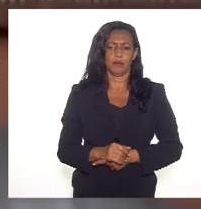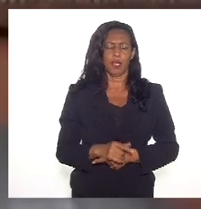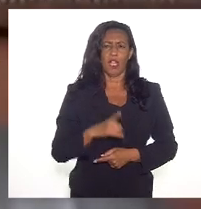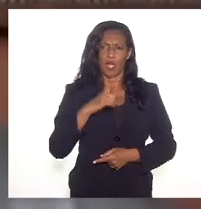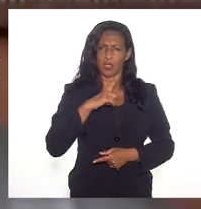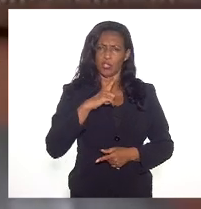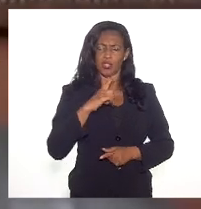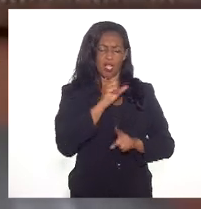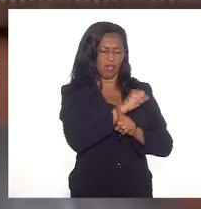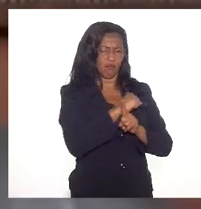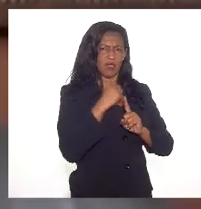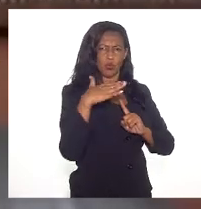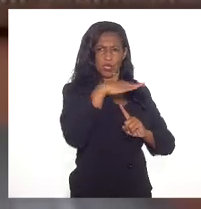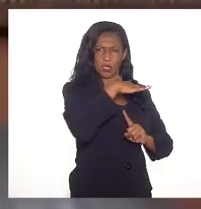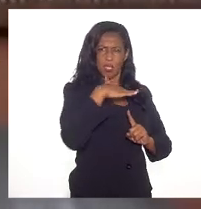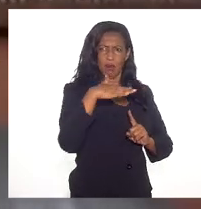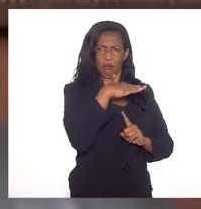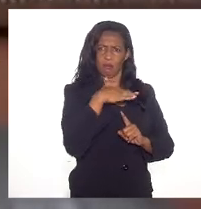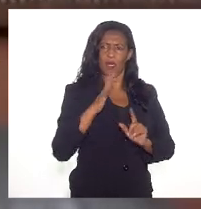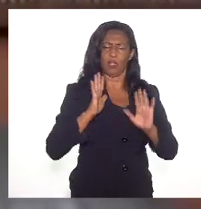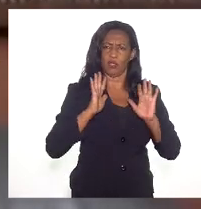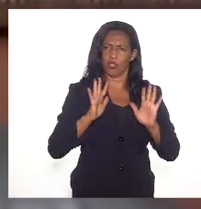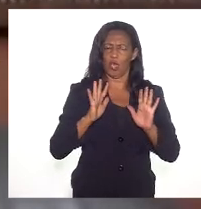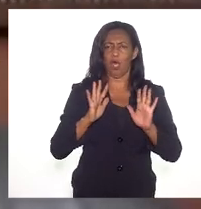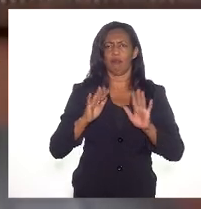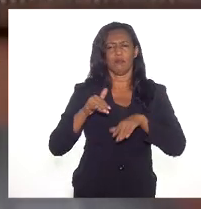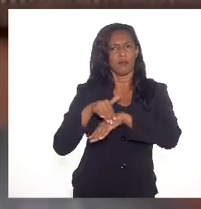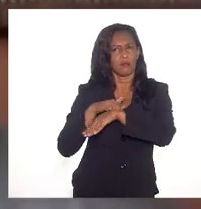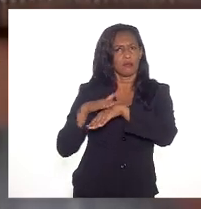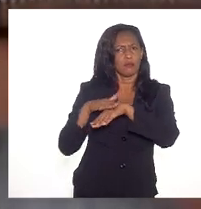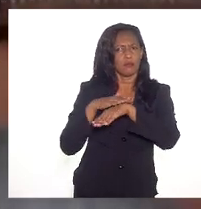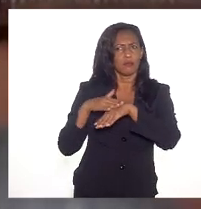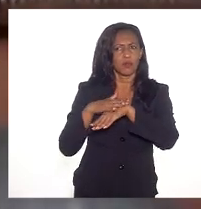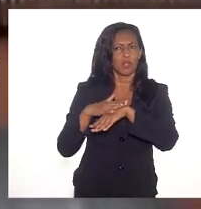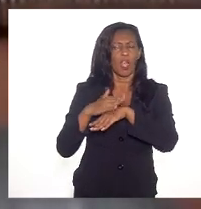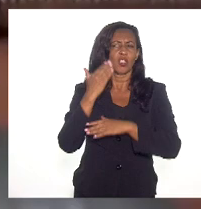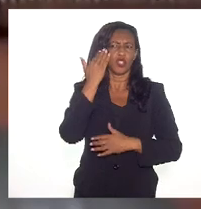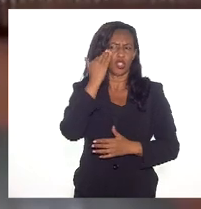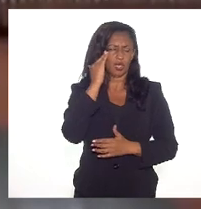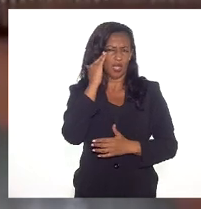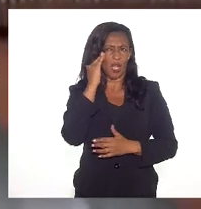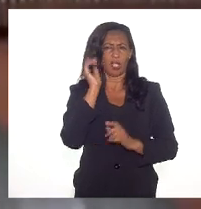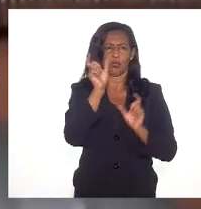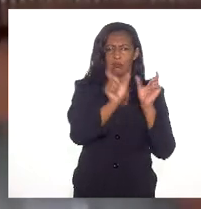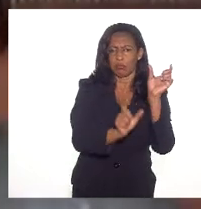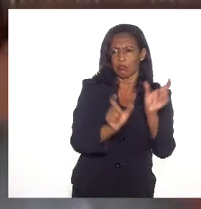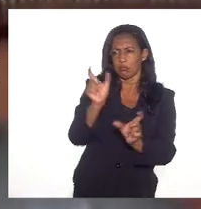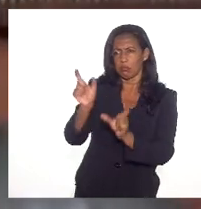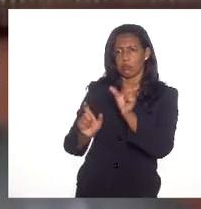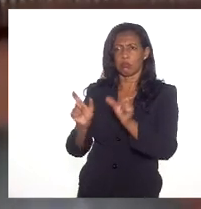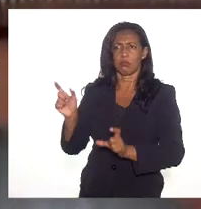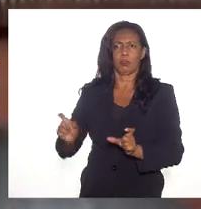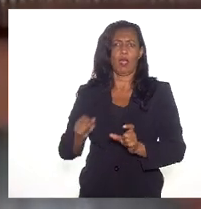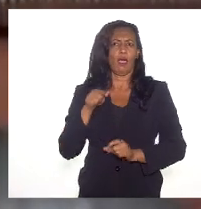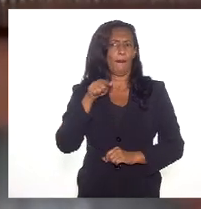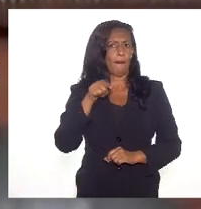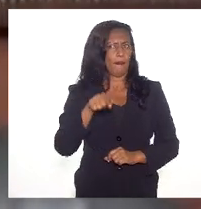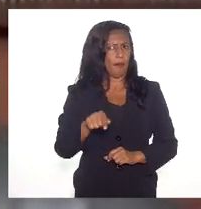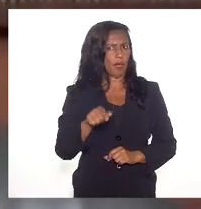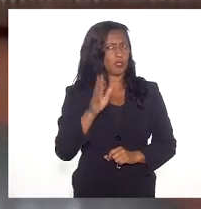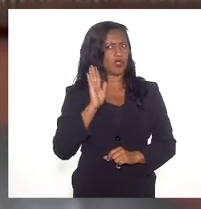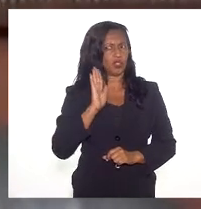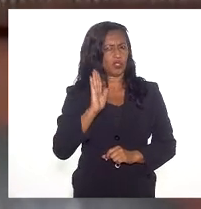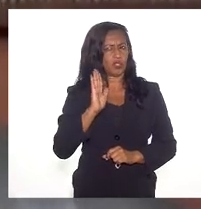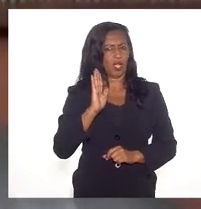disseminação ampla, né, de armamento, a gente entende todas as delicadezas, mas é uma matéria vencida